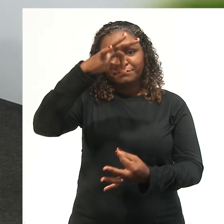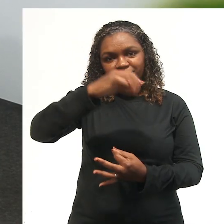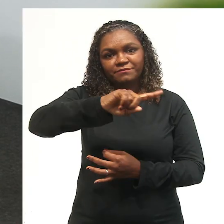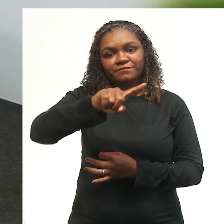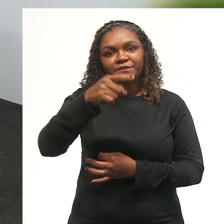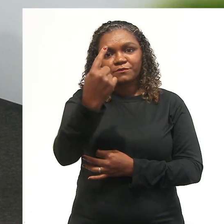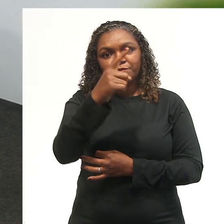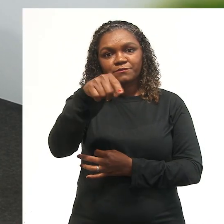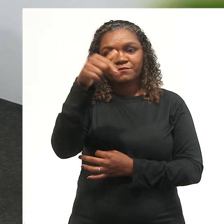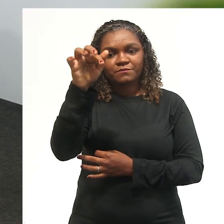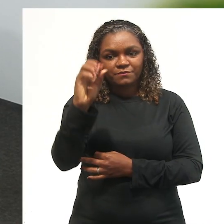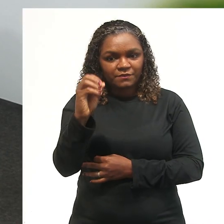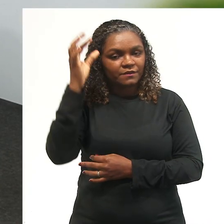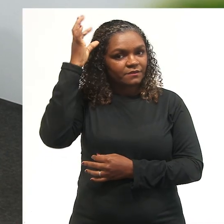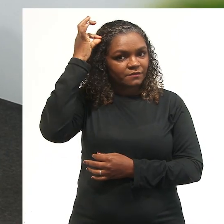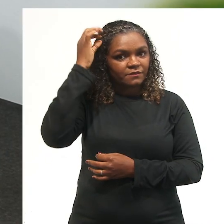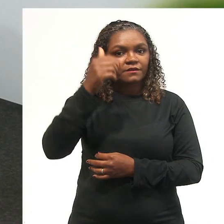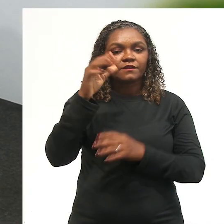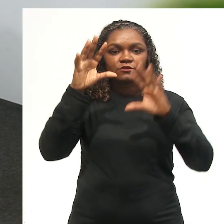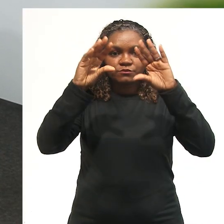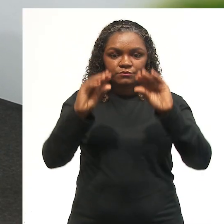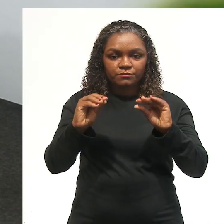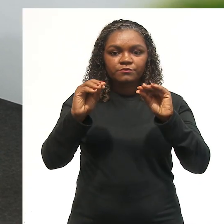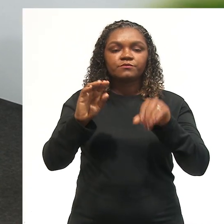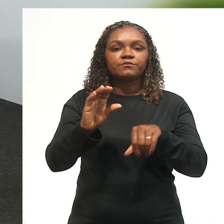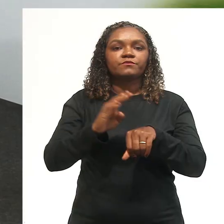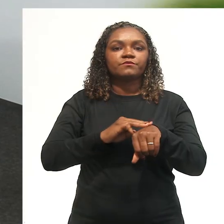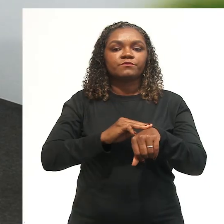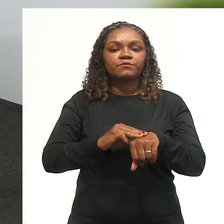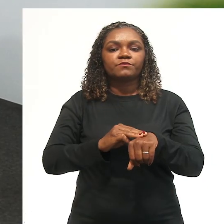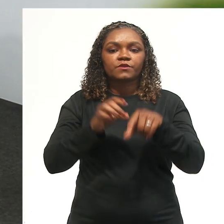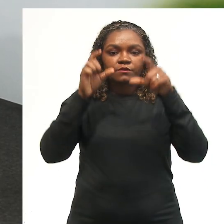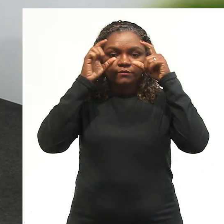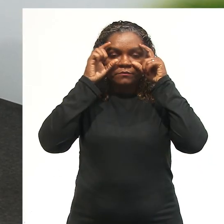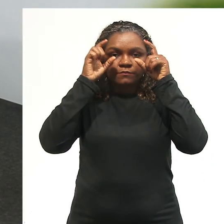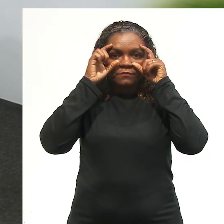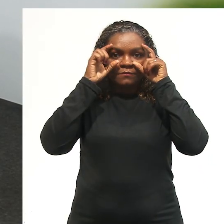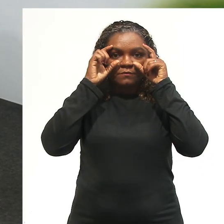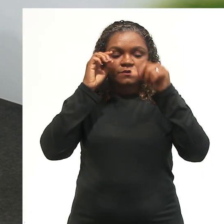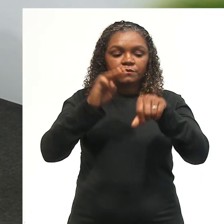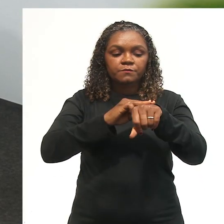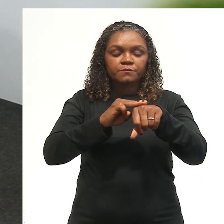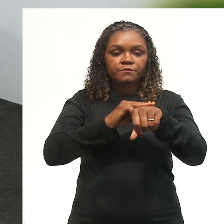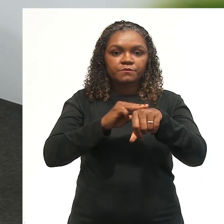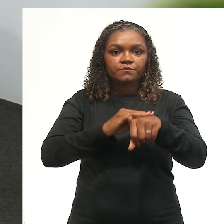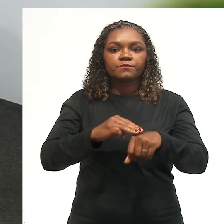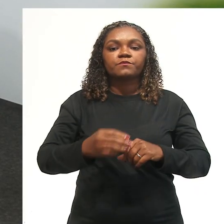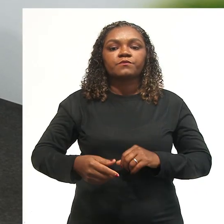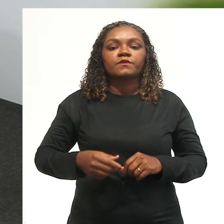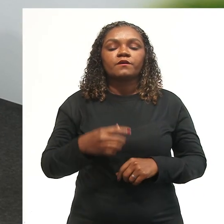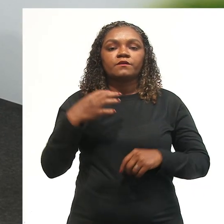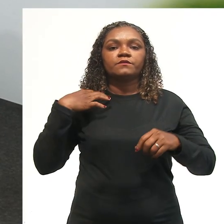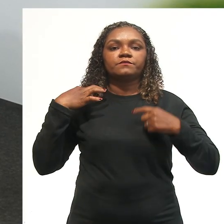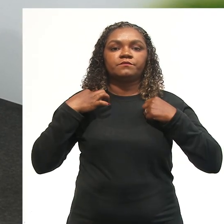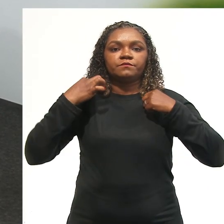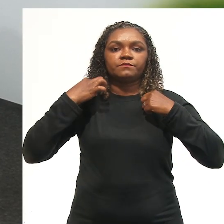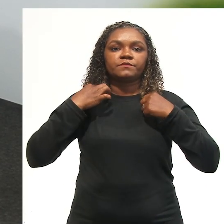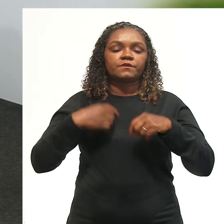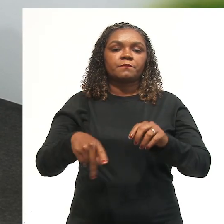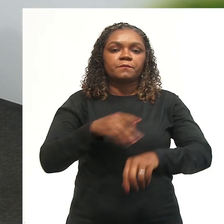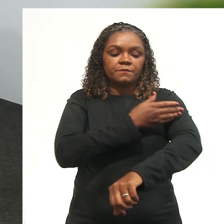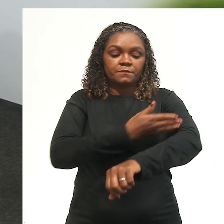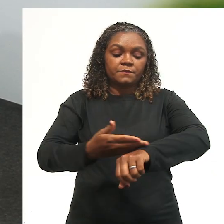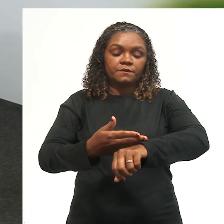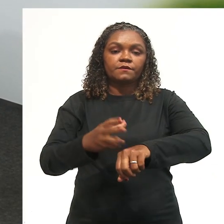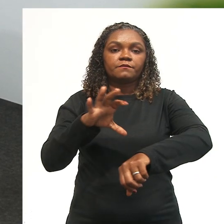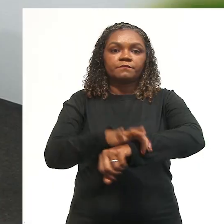1,70 m, cabelos castanhos escuros, estou utilizando um óculos na cor marrom, uma camisa social branca,